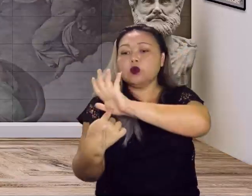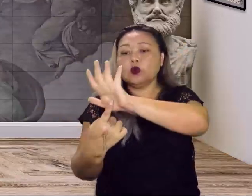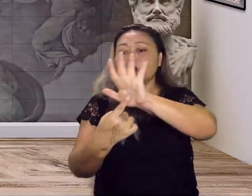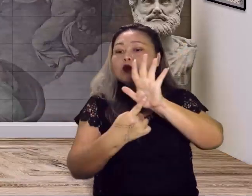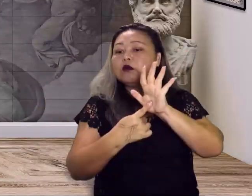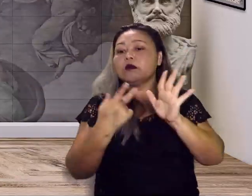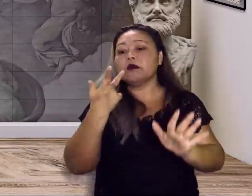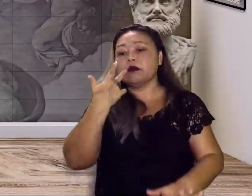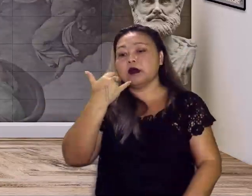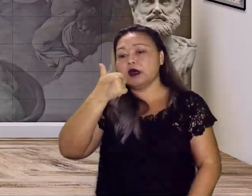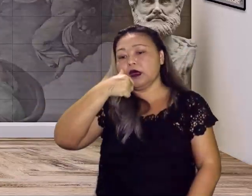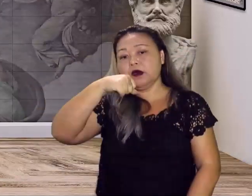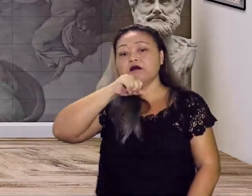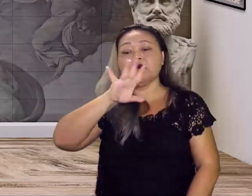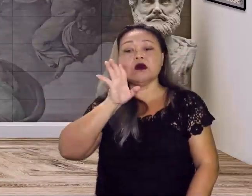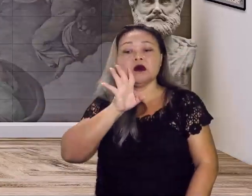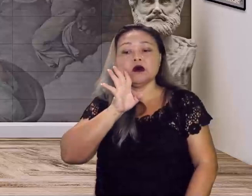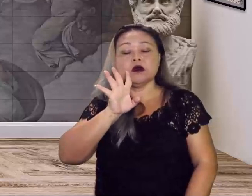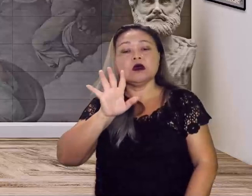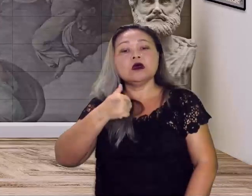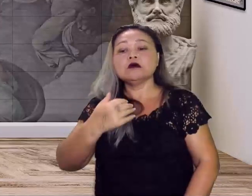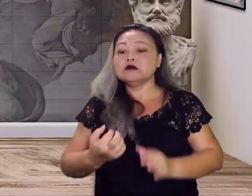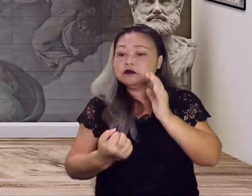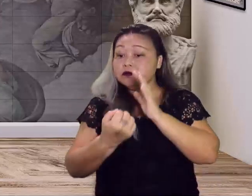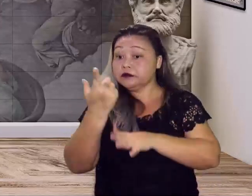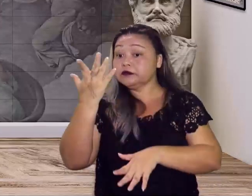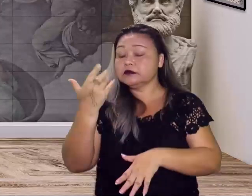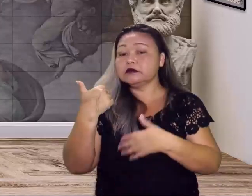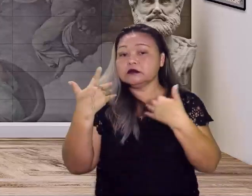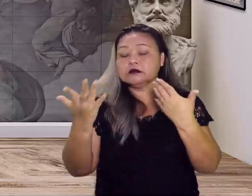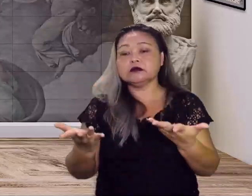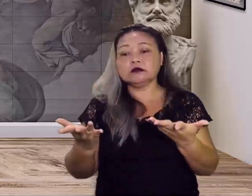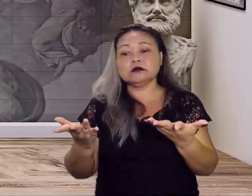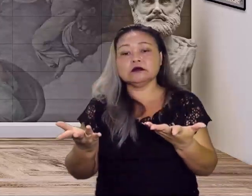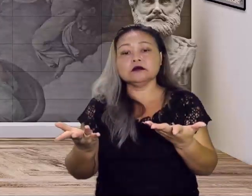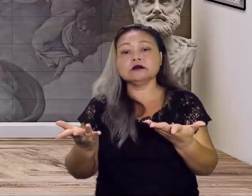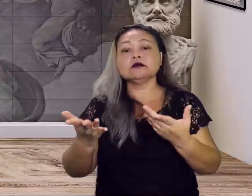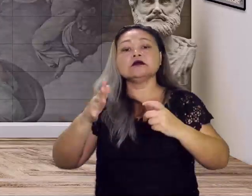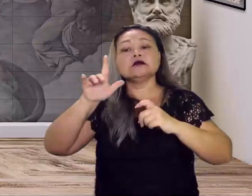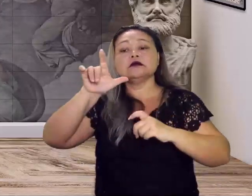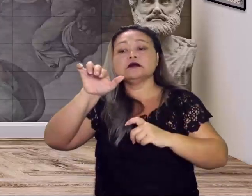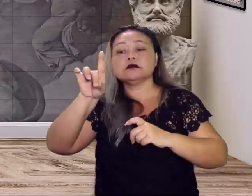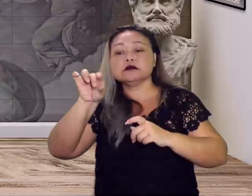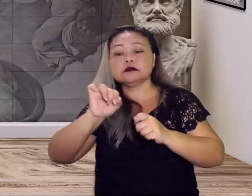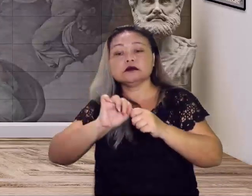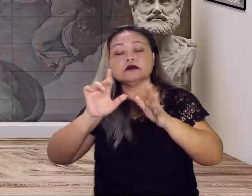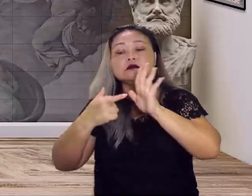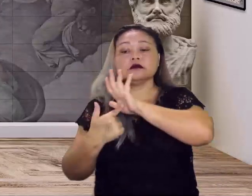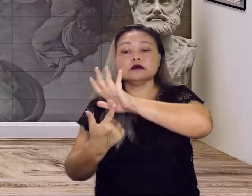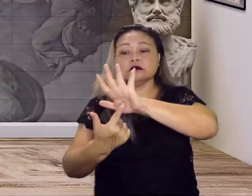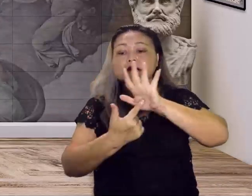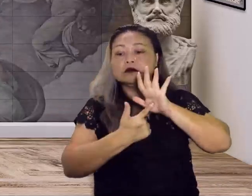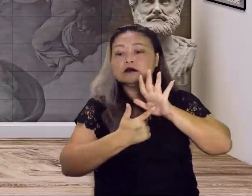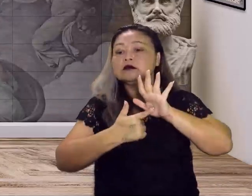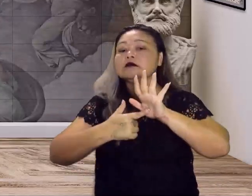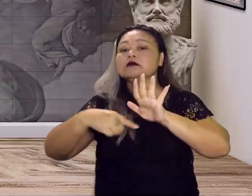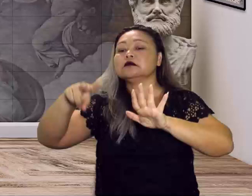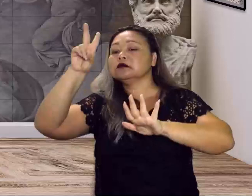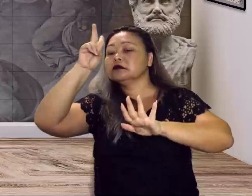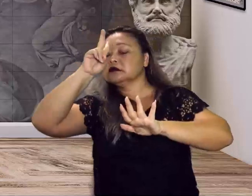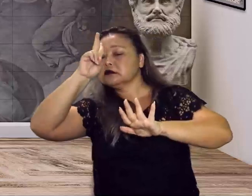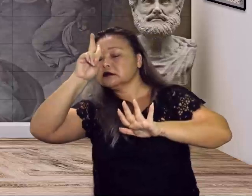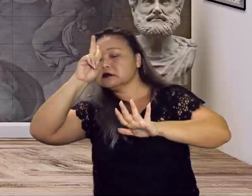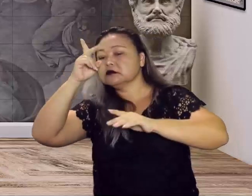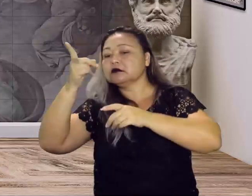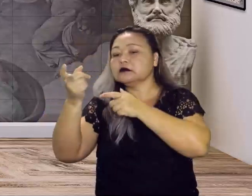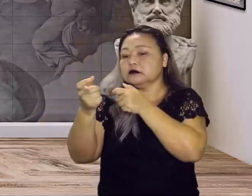os pais. Muito legal, vocês podem criar, tá? Então, essas lendas que aparecem, história de caçadores,